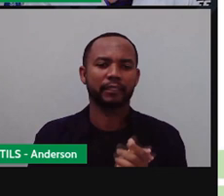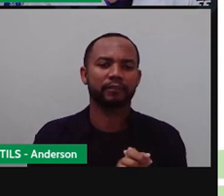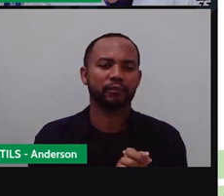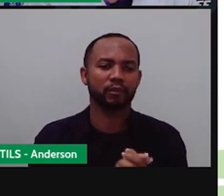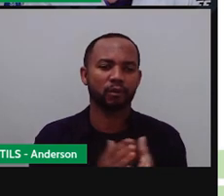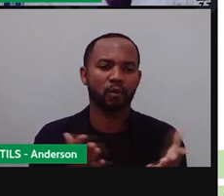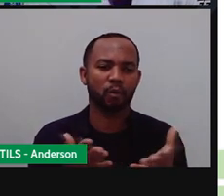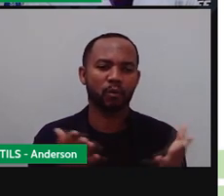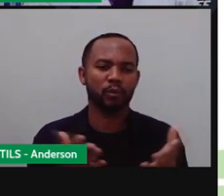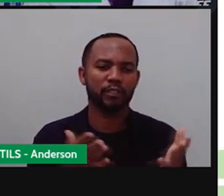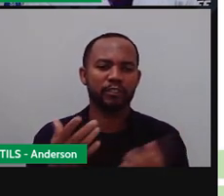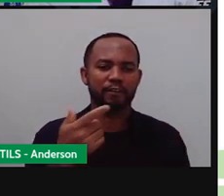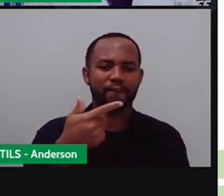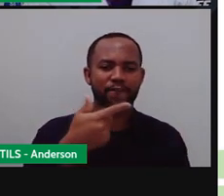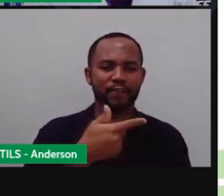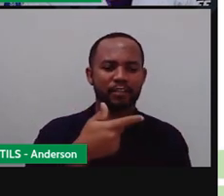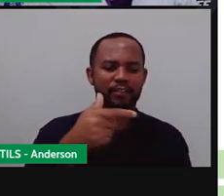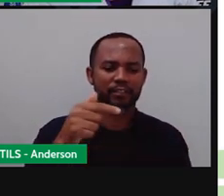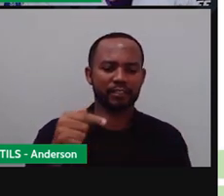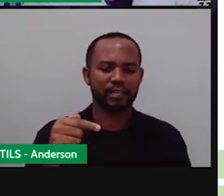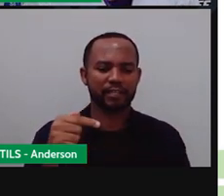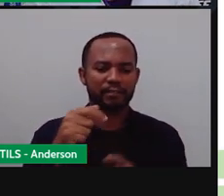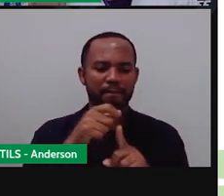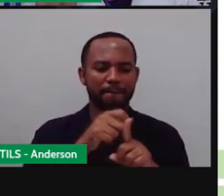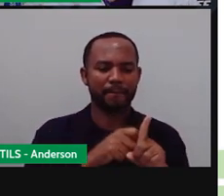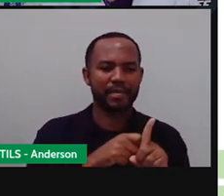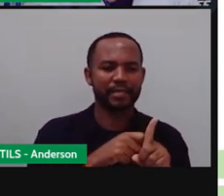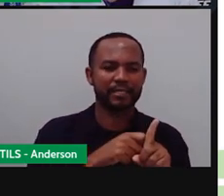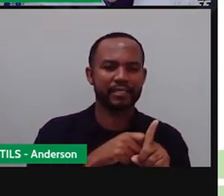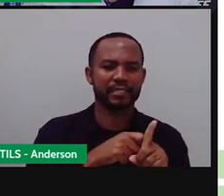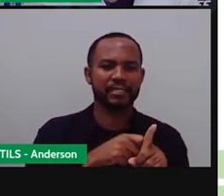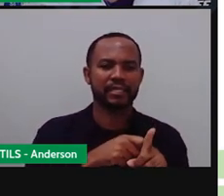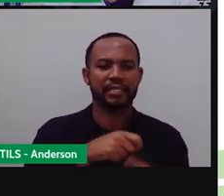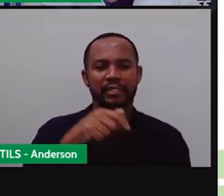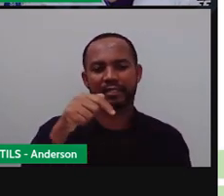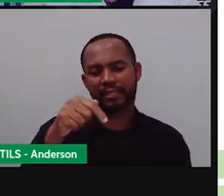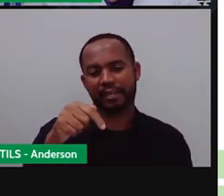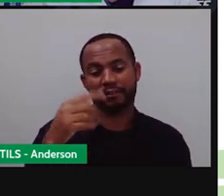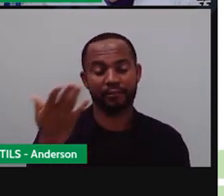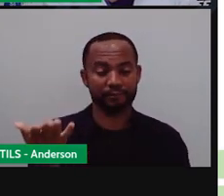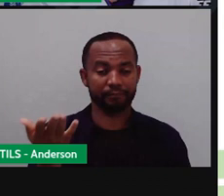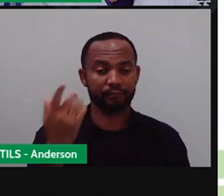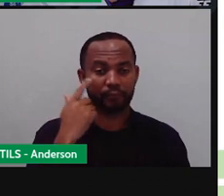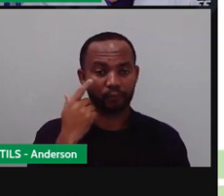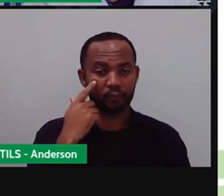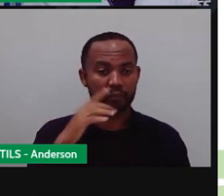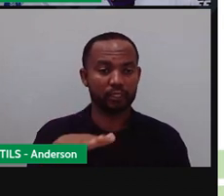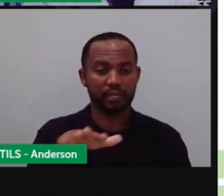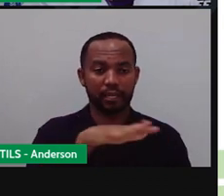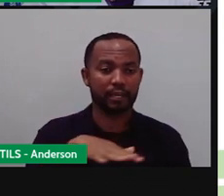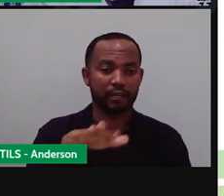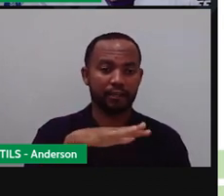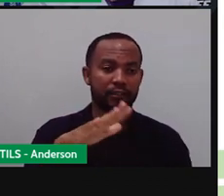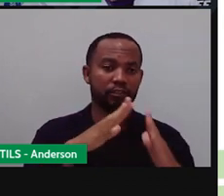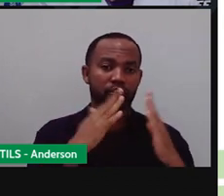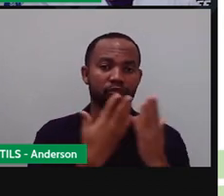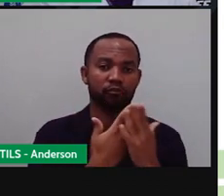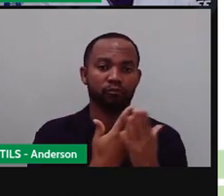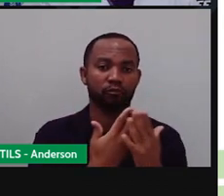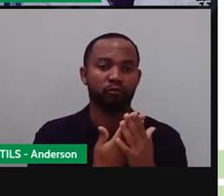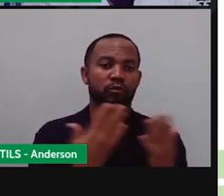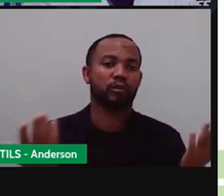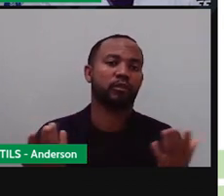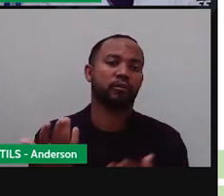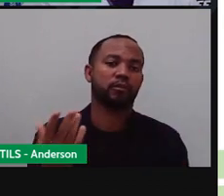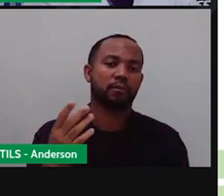mês 7 de 2021. Nossa área de conhecimento interdisciplinar, matemática